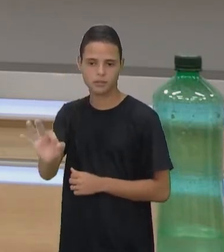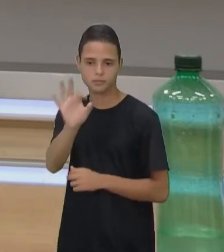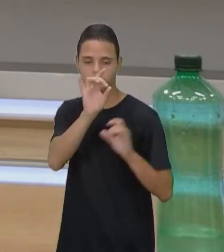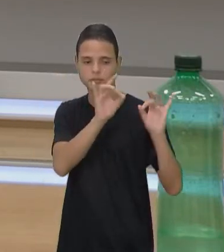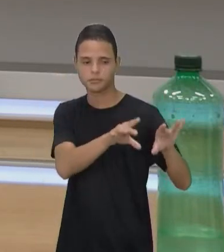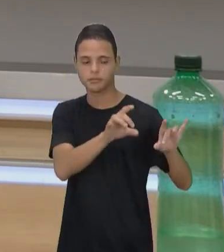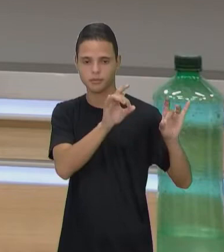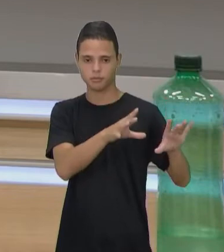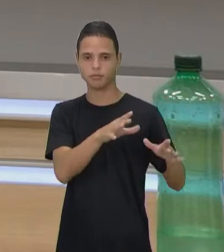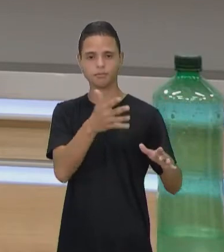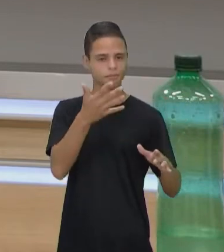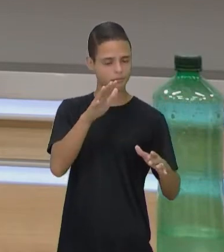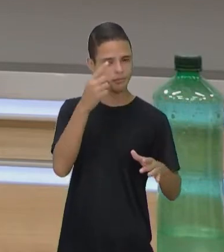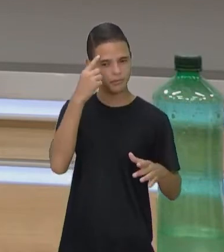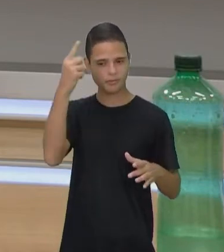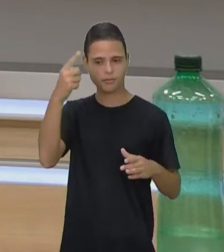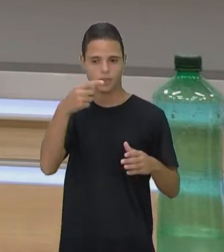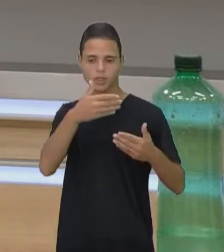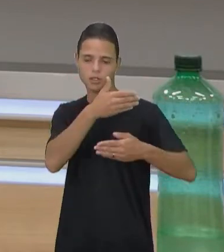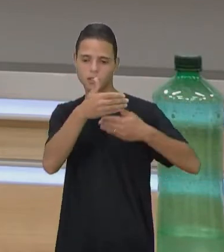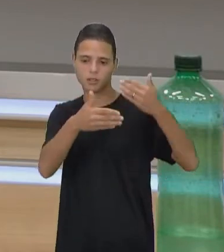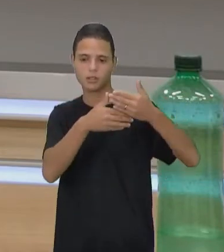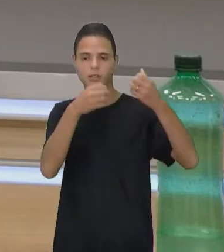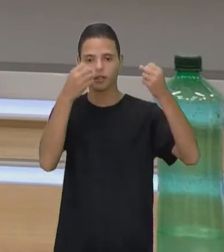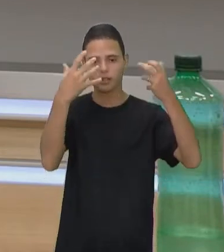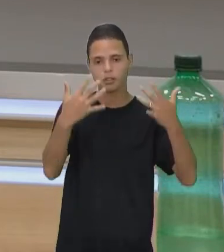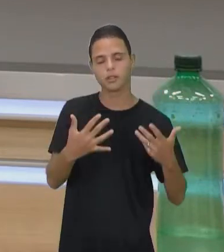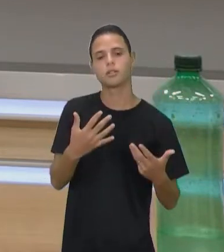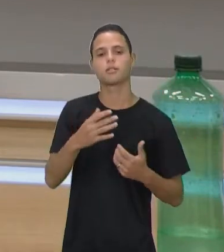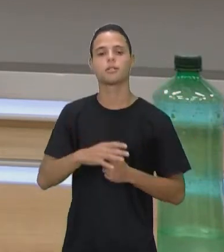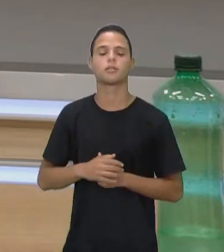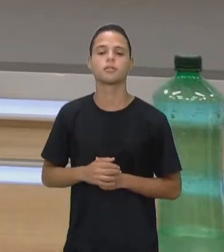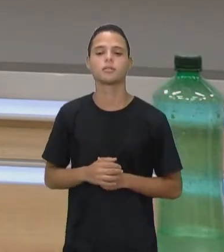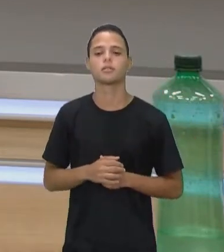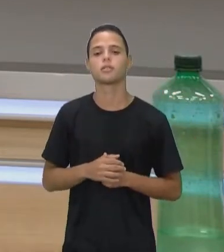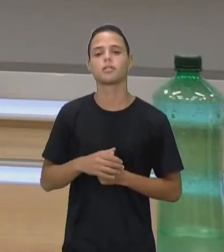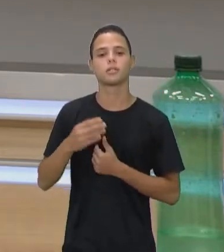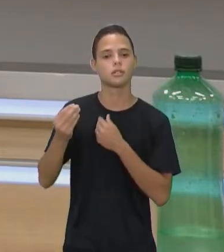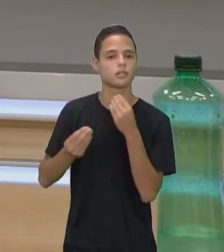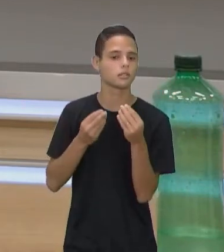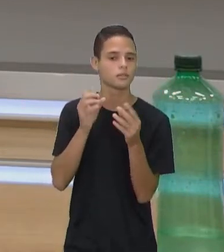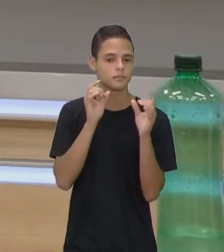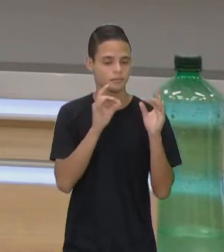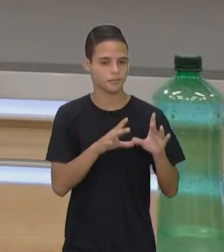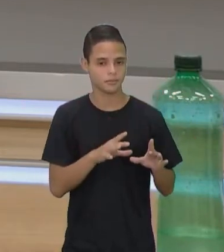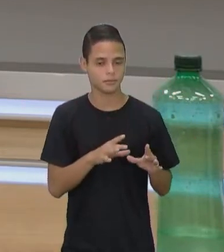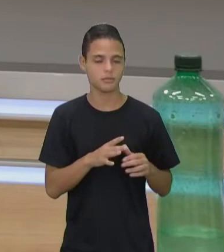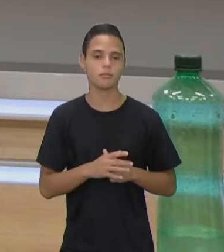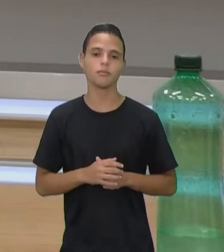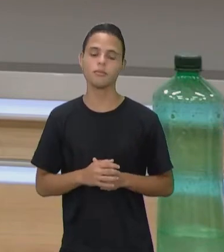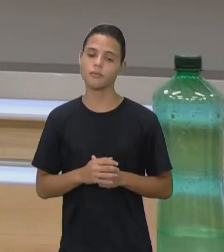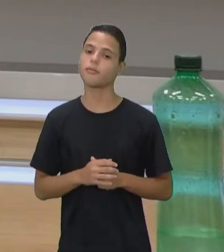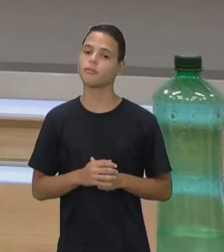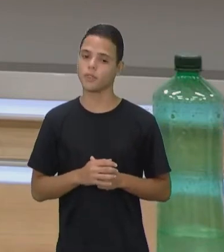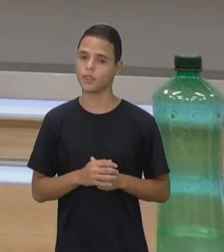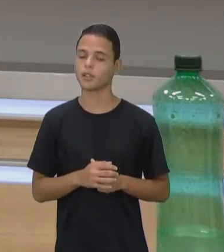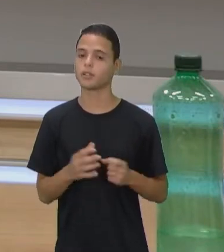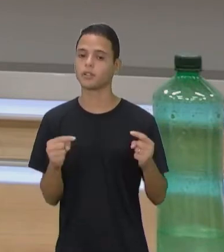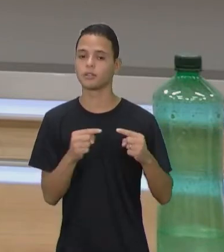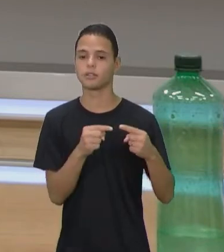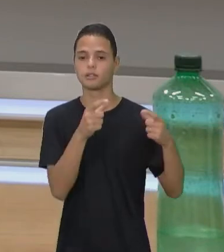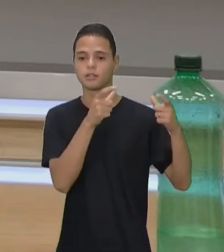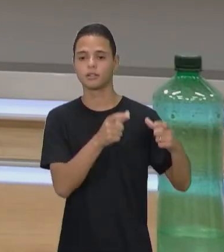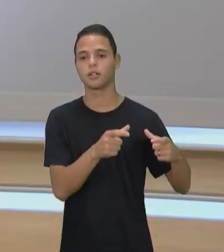lixo, 40%, aqueles primeiros slides falando sobre o quão correto ele é despejado? Isso seria no caso do aterro